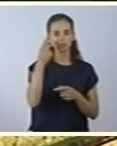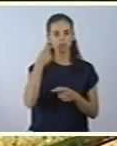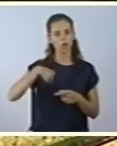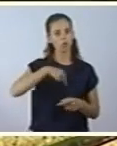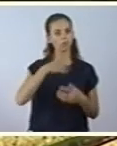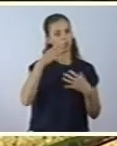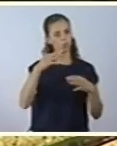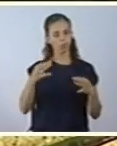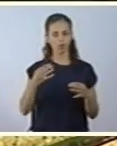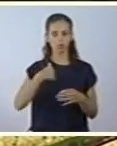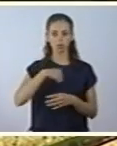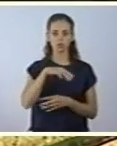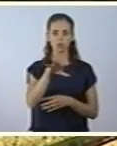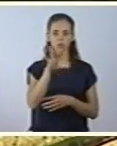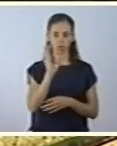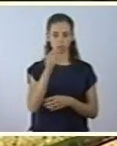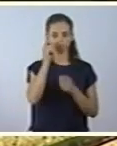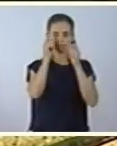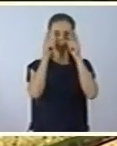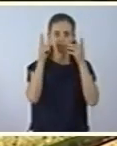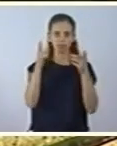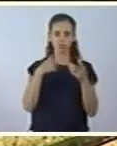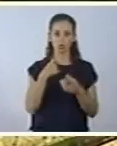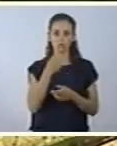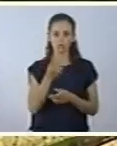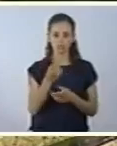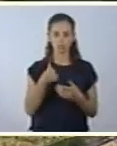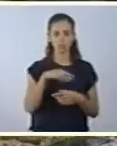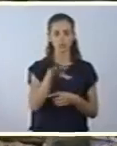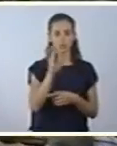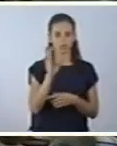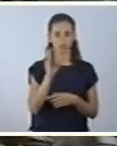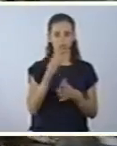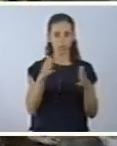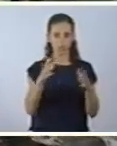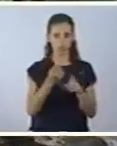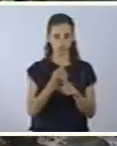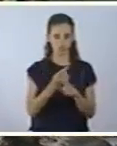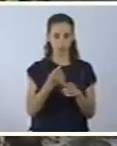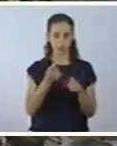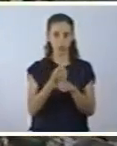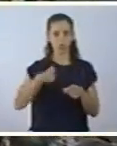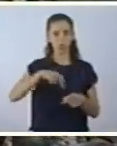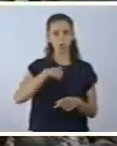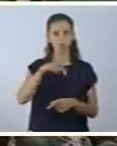vidas. Escolhemos, desculpai o que eu vou dizer, mas escolhemos a melhor parte. Porque nós